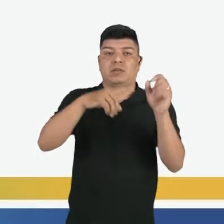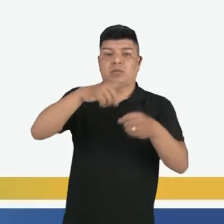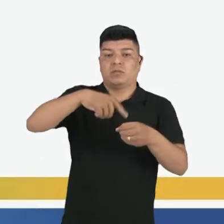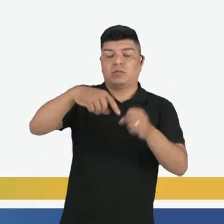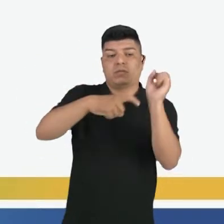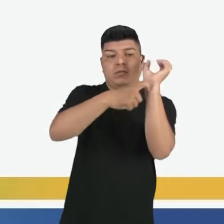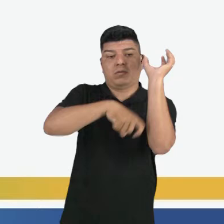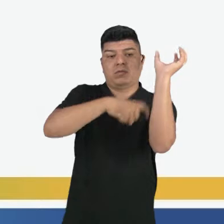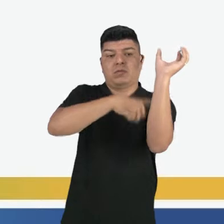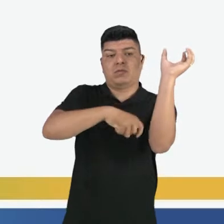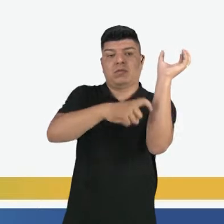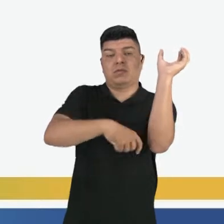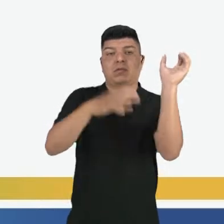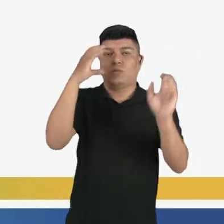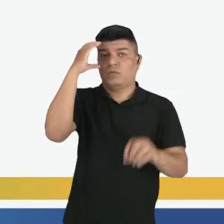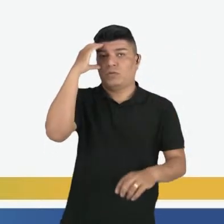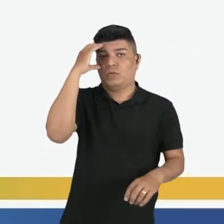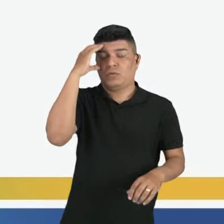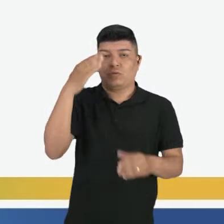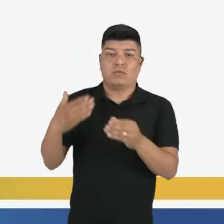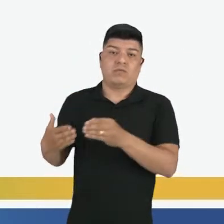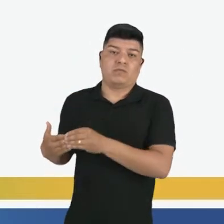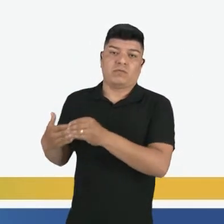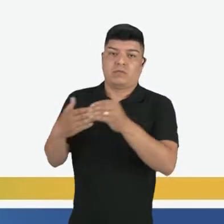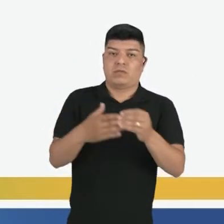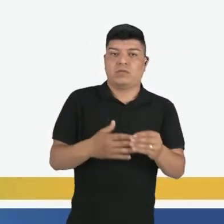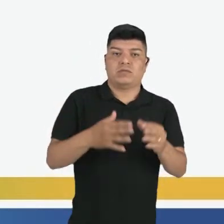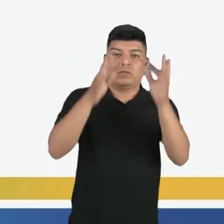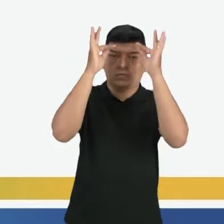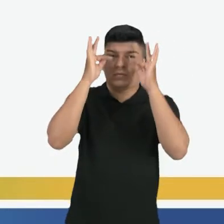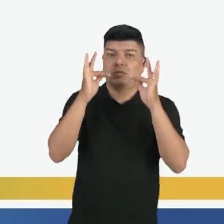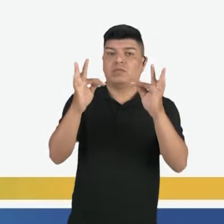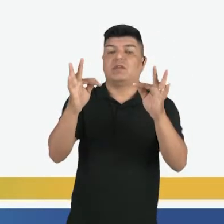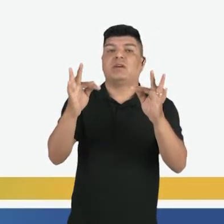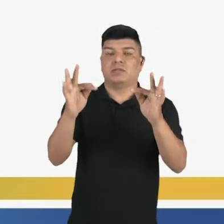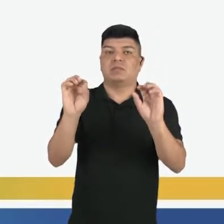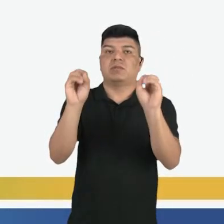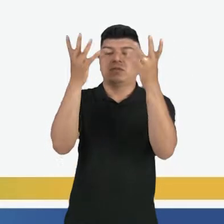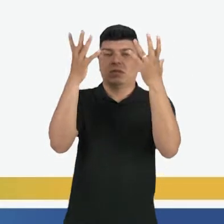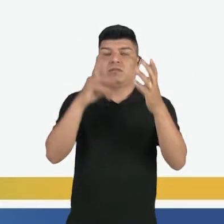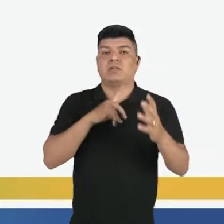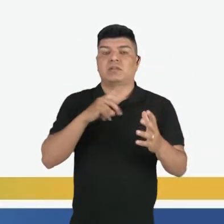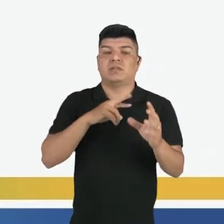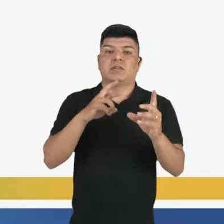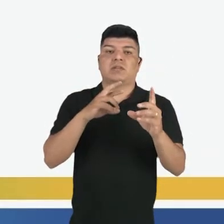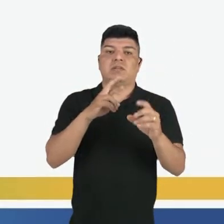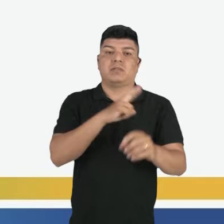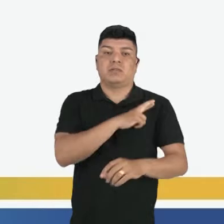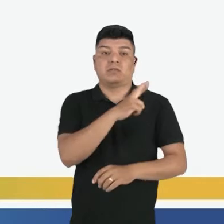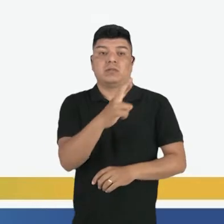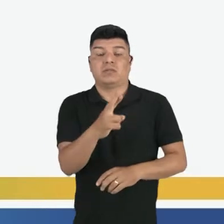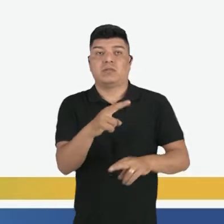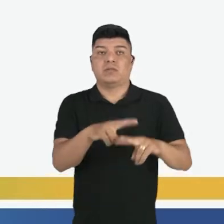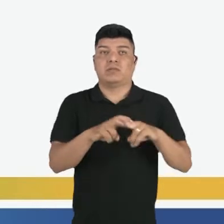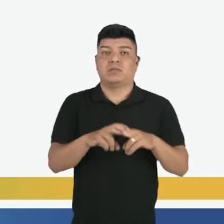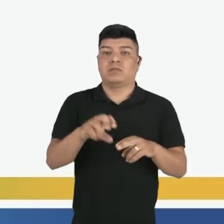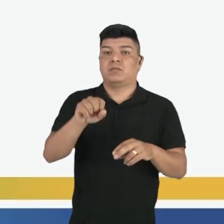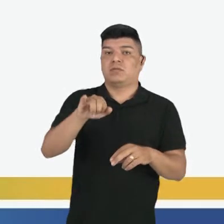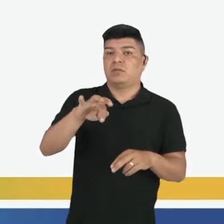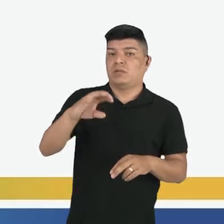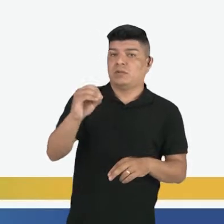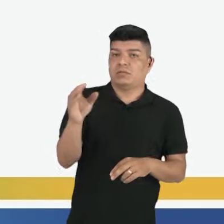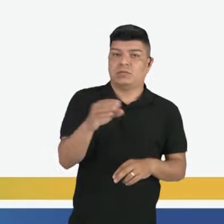Cruzeiro do Sul, que trazem vários fiéis, milhares de fiéis para essas celebrações religiosas. Então, o Círio de